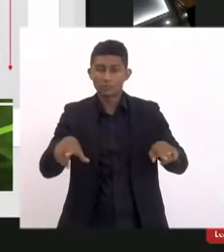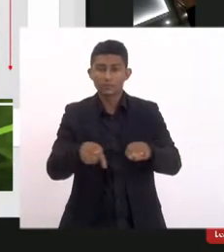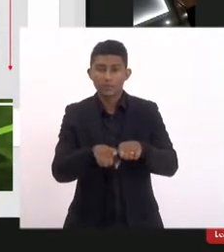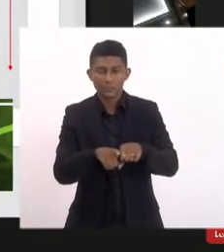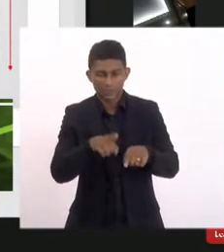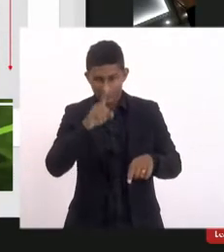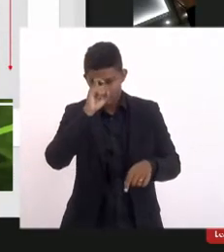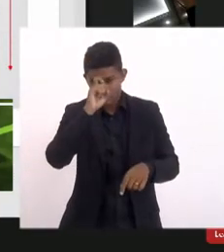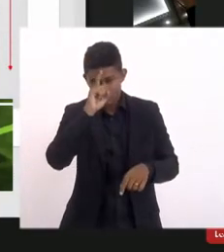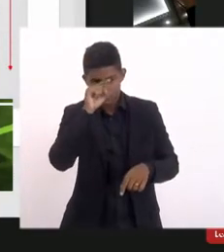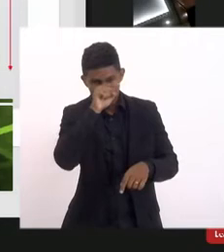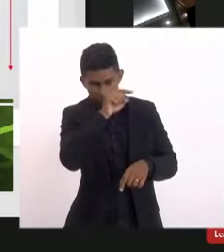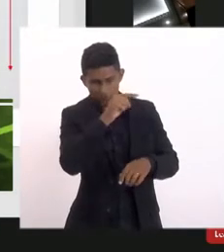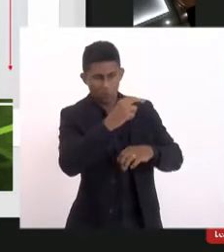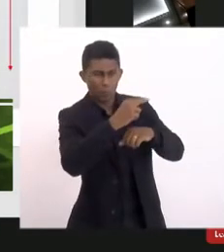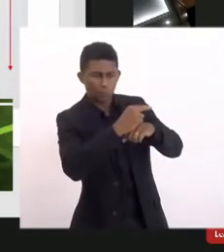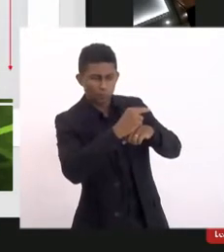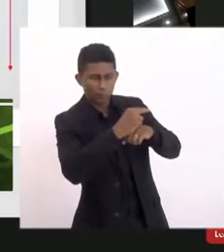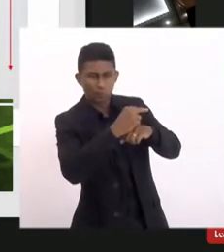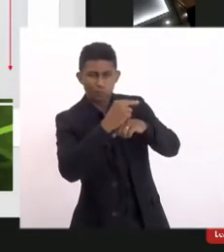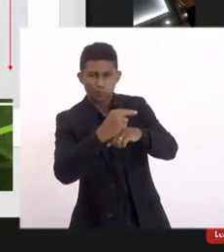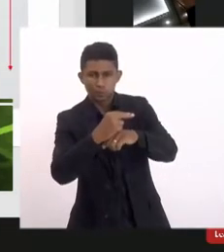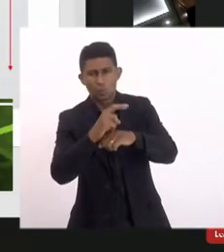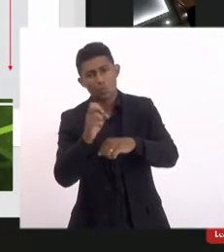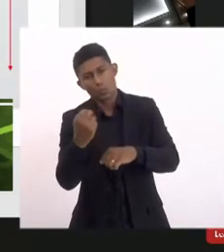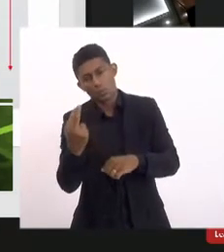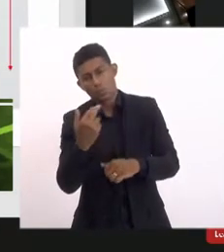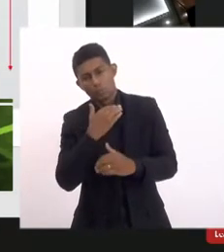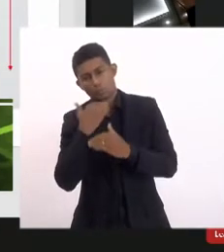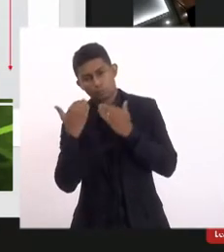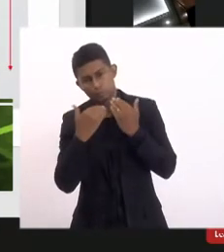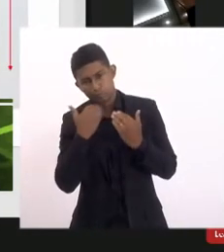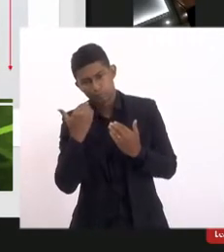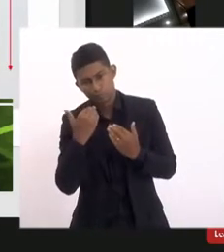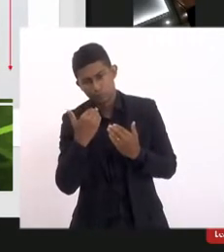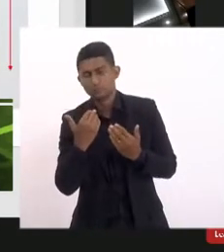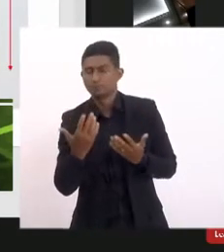leitos, ou o óbito, no caso, né? A internação,